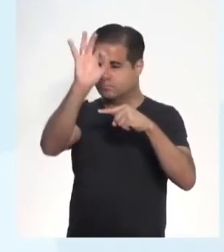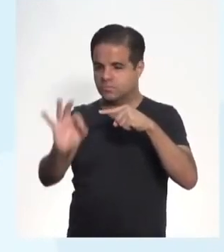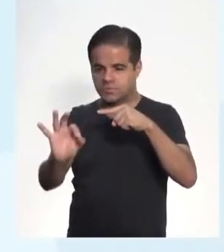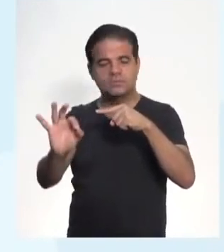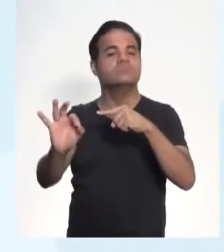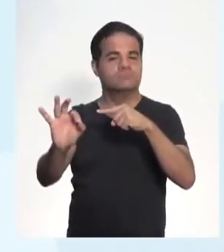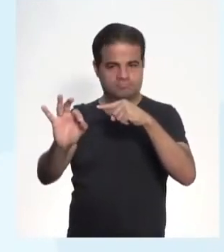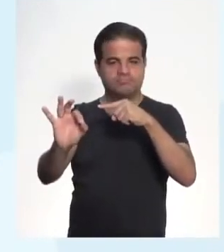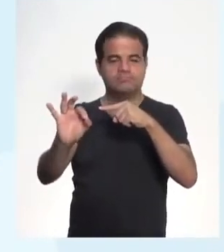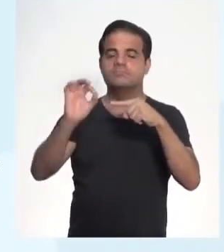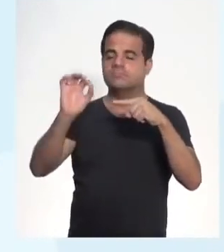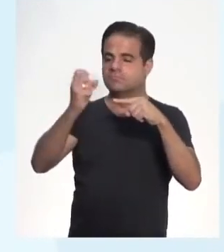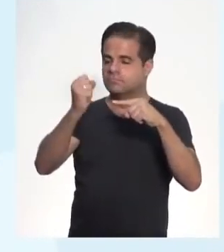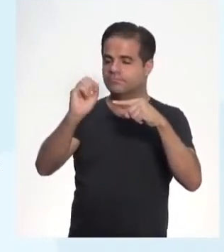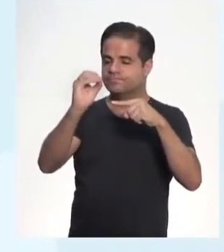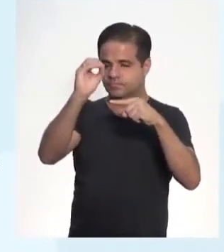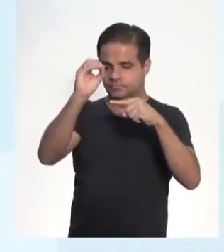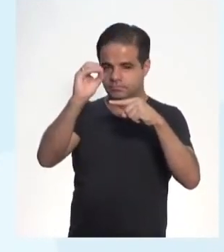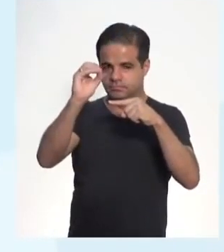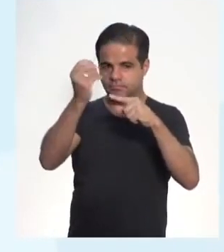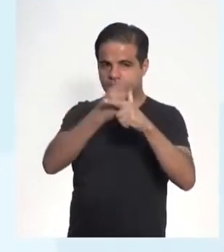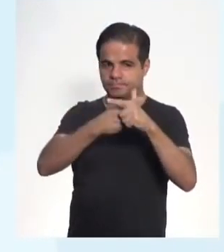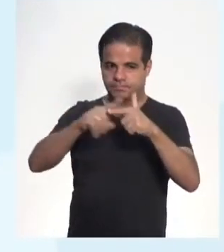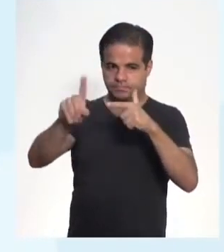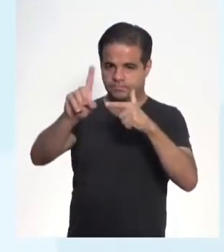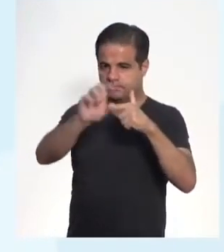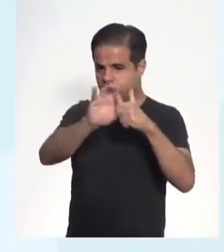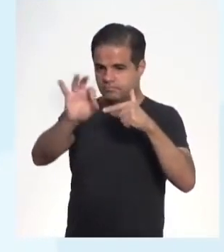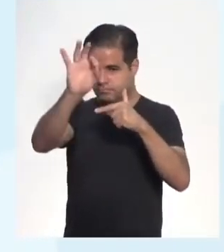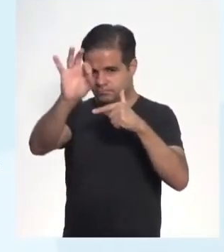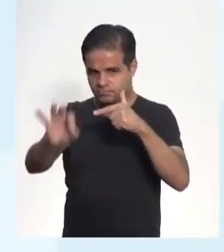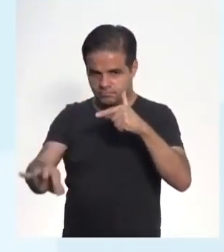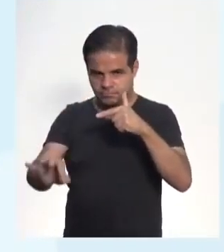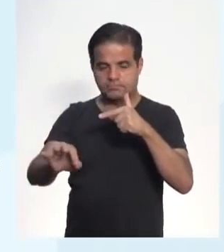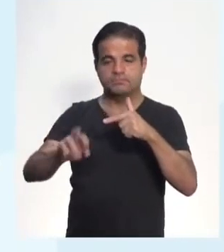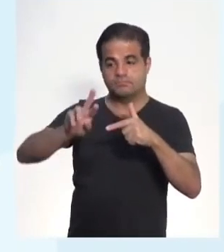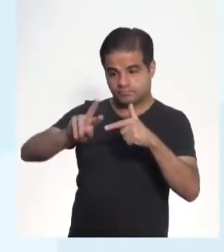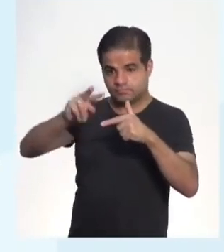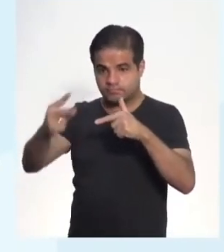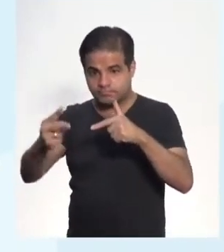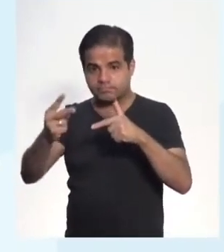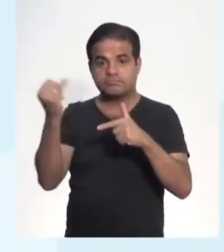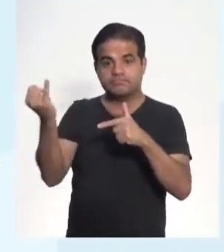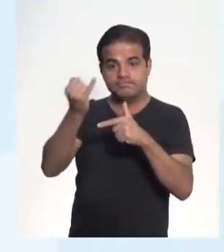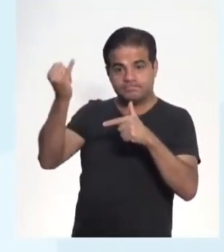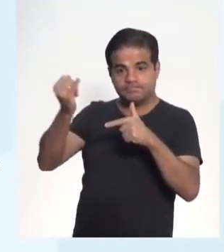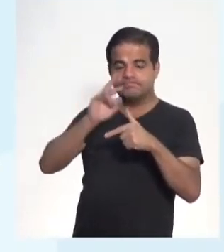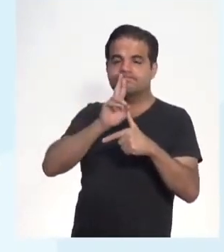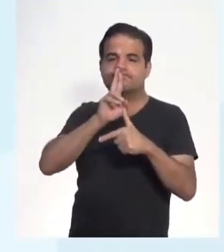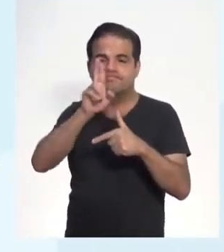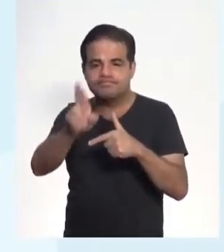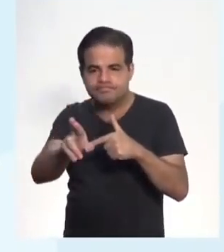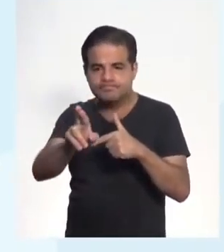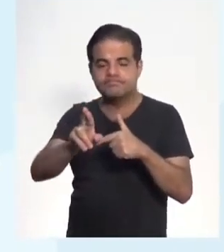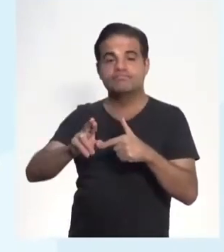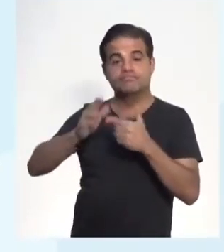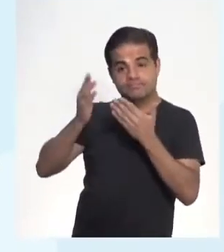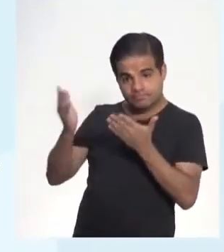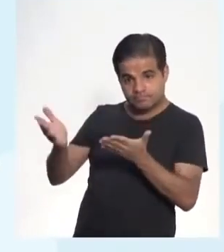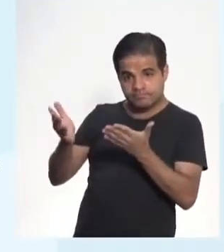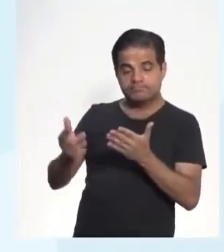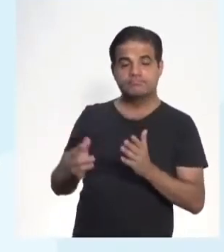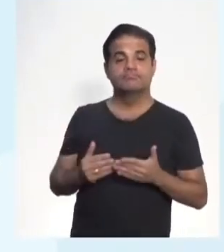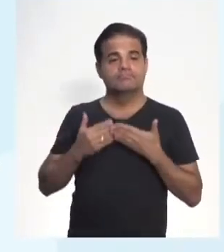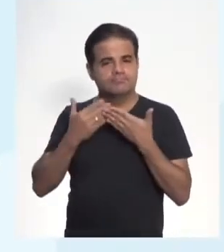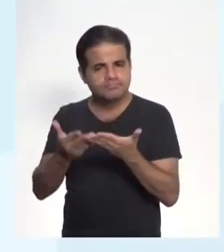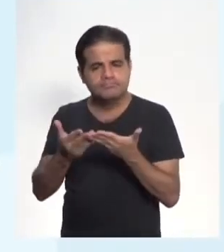80%. Então, temos 80 dividido por 100. E veja que essa conversão é extremamente importante no resultado de uma porcentagem, pois ela nos